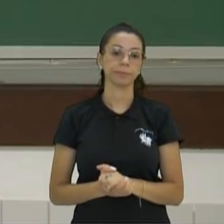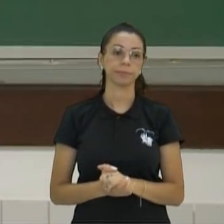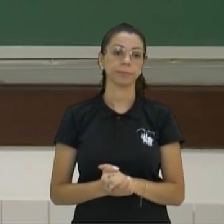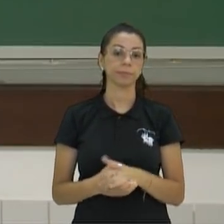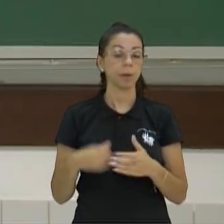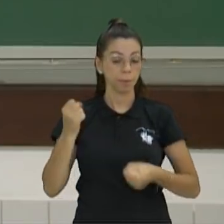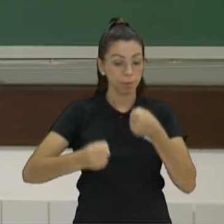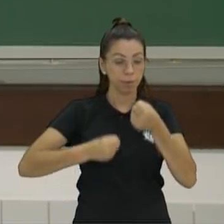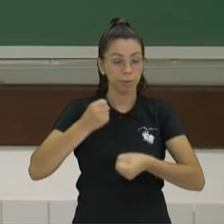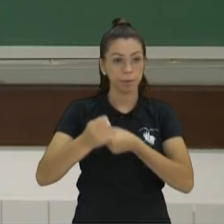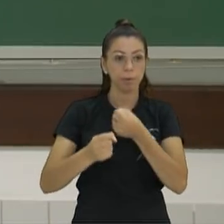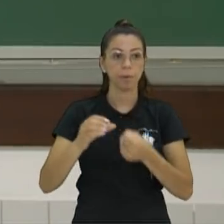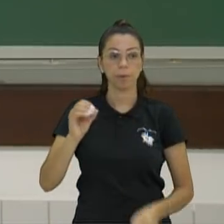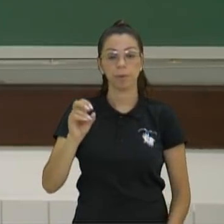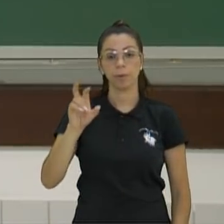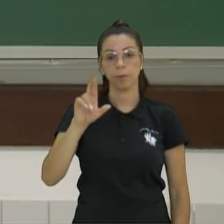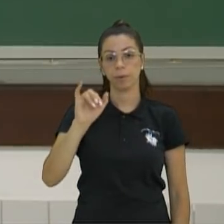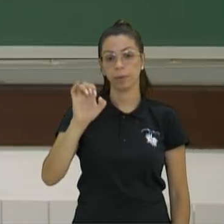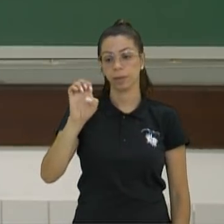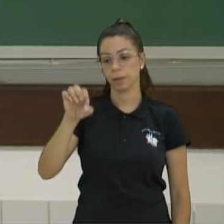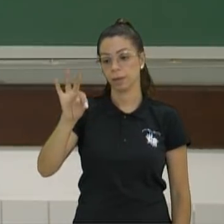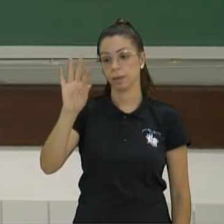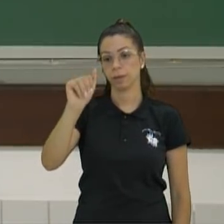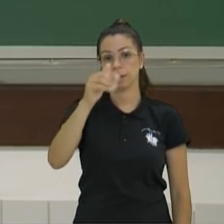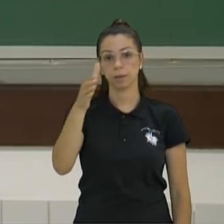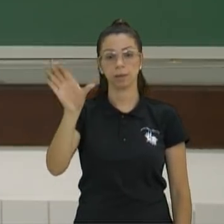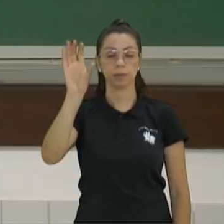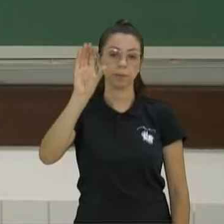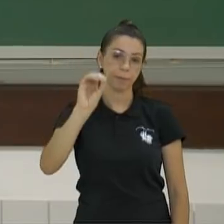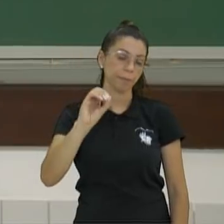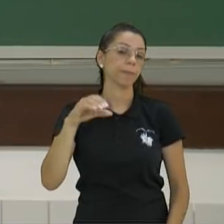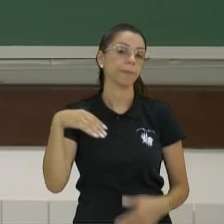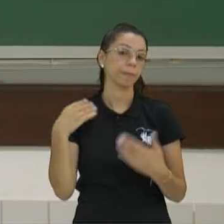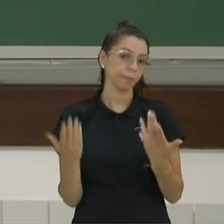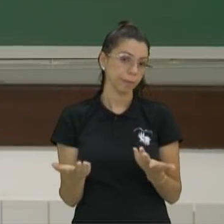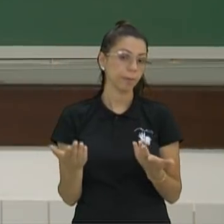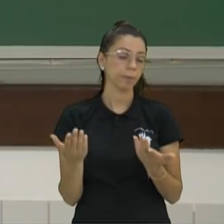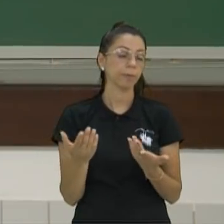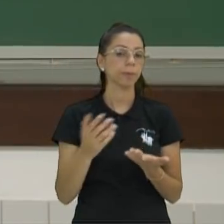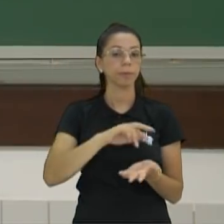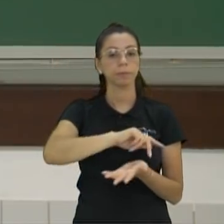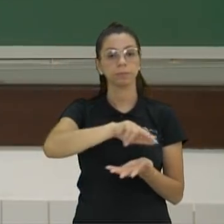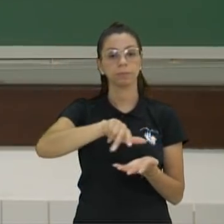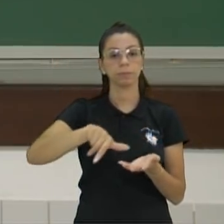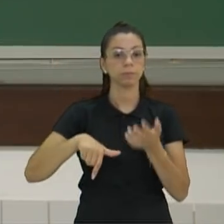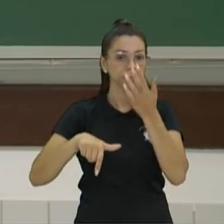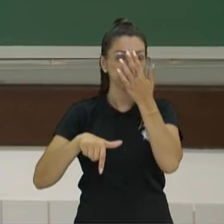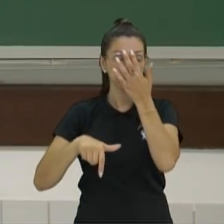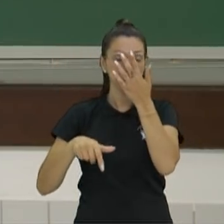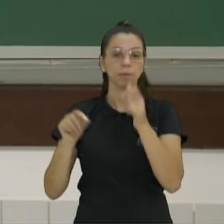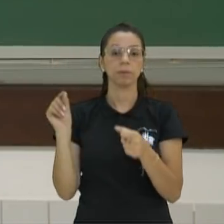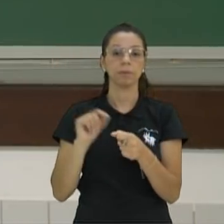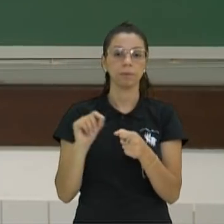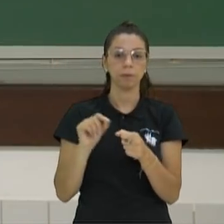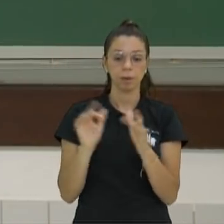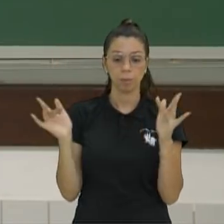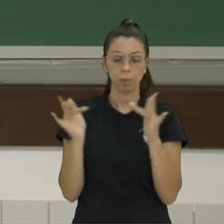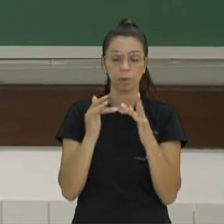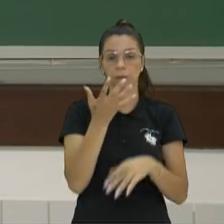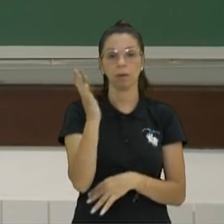a corrida de orientação. Normalmente, né, na maioria das vezes, realizada em